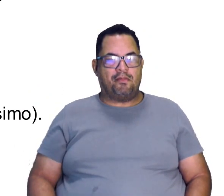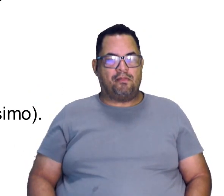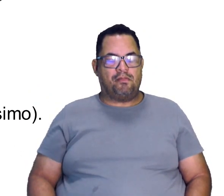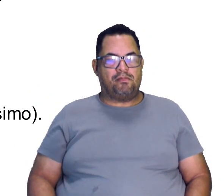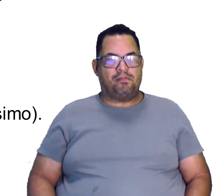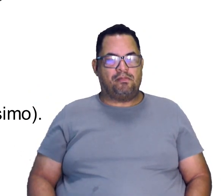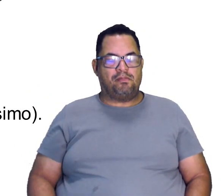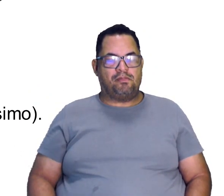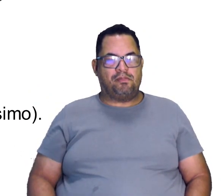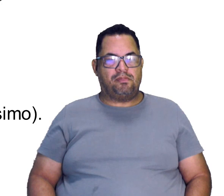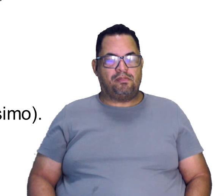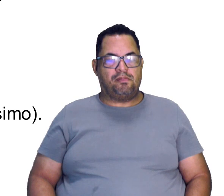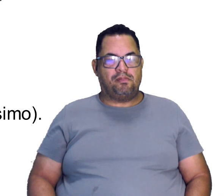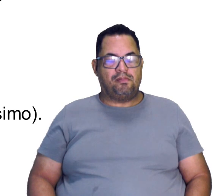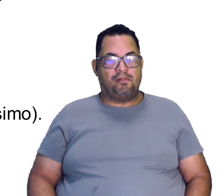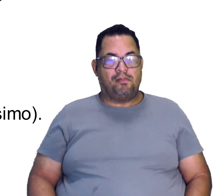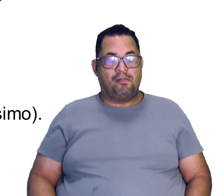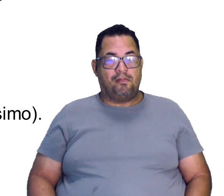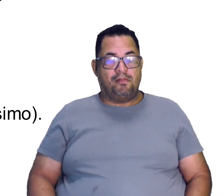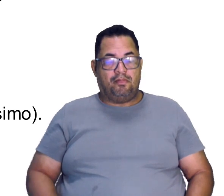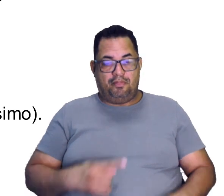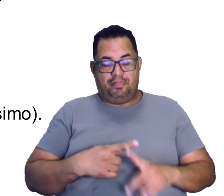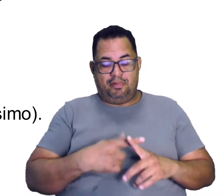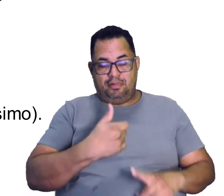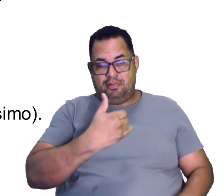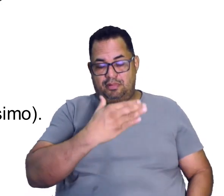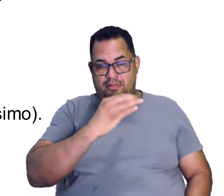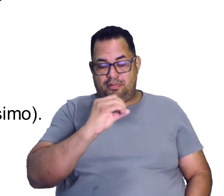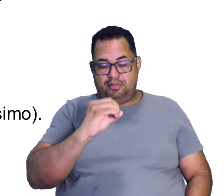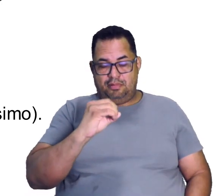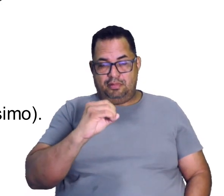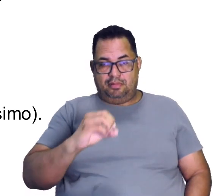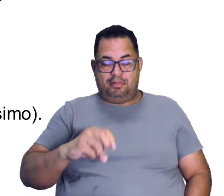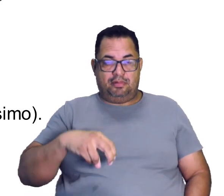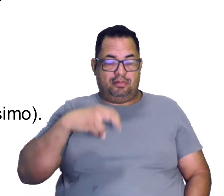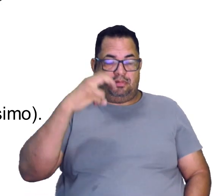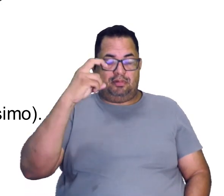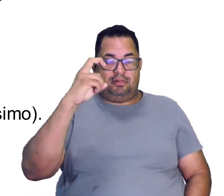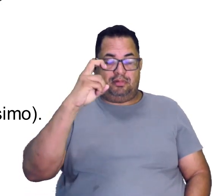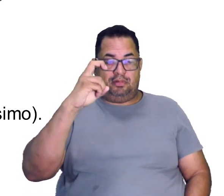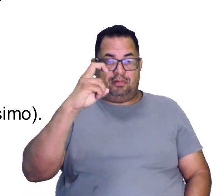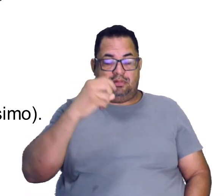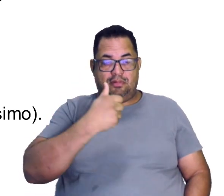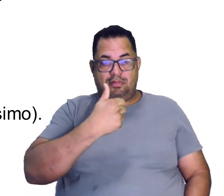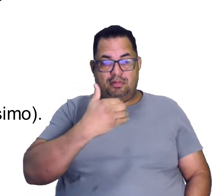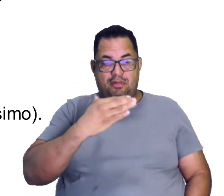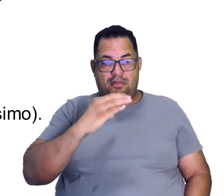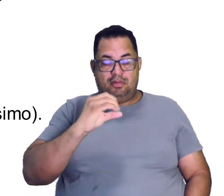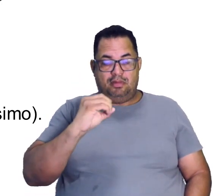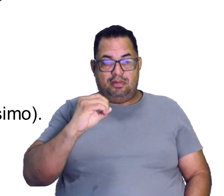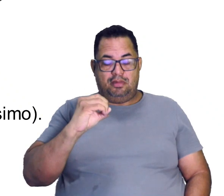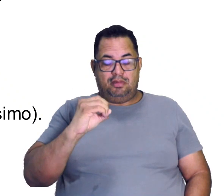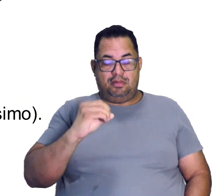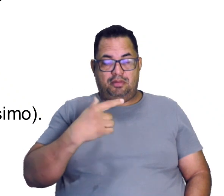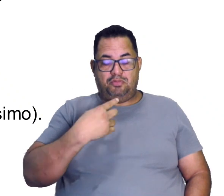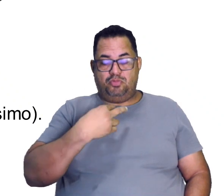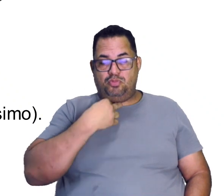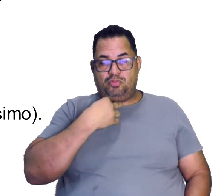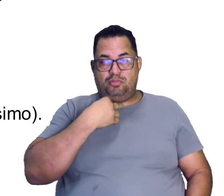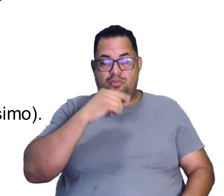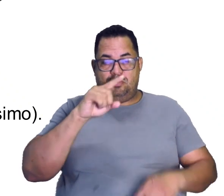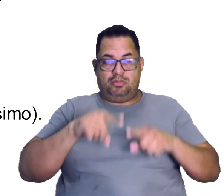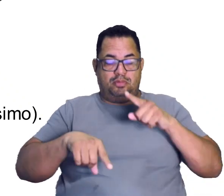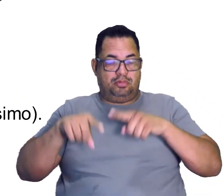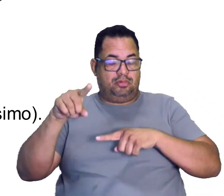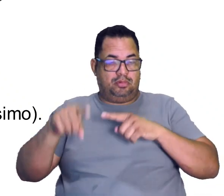1, só que ele é menor que 10. Vezes 10 elevado a 5. O 10 é a base, ele é invariável.